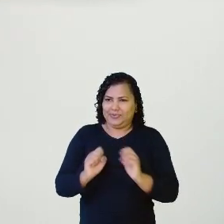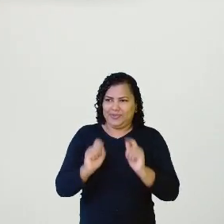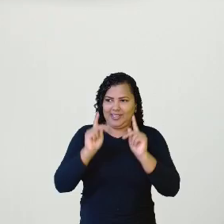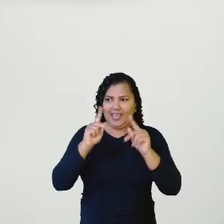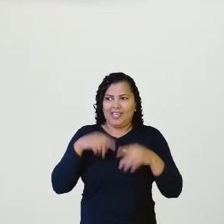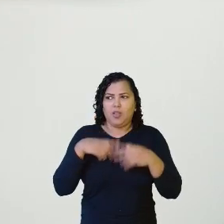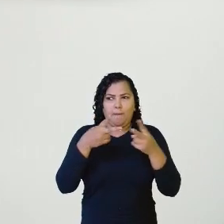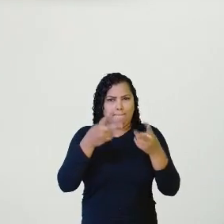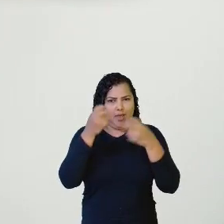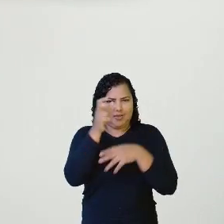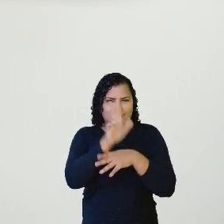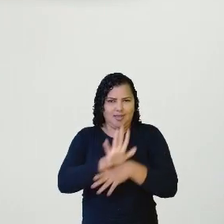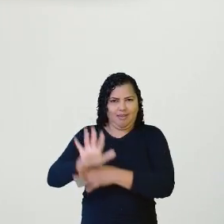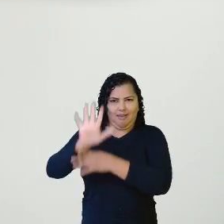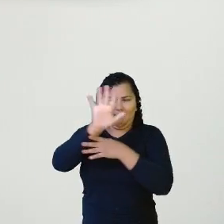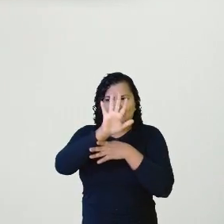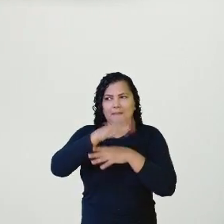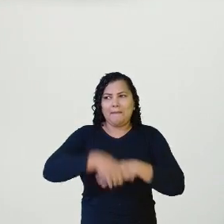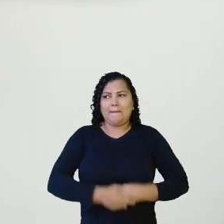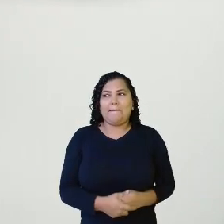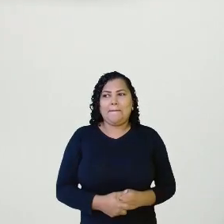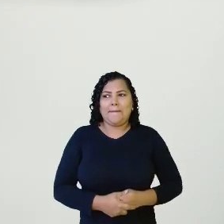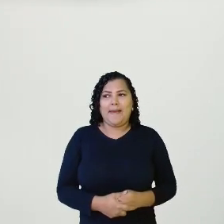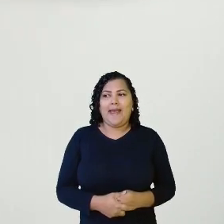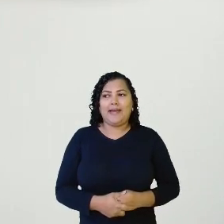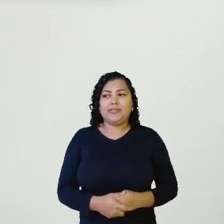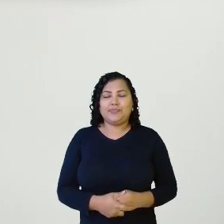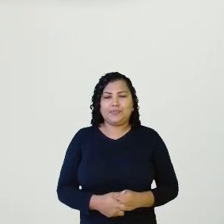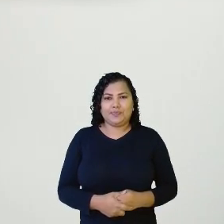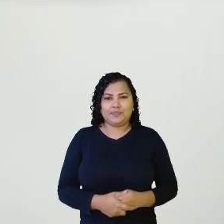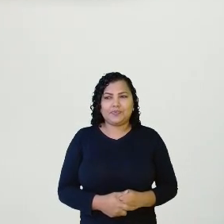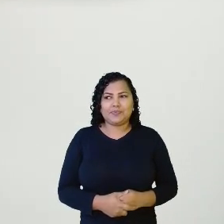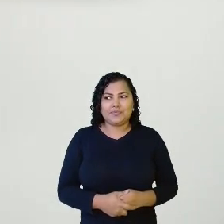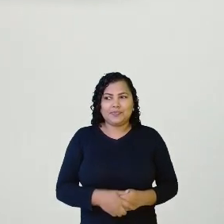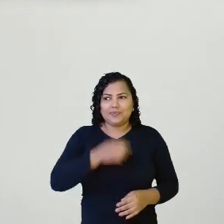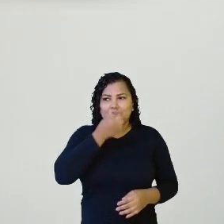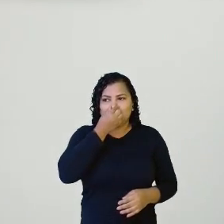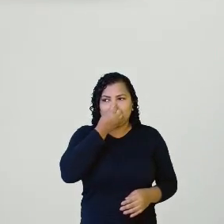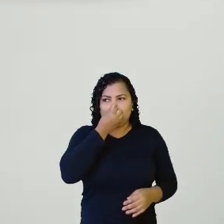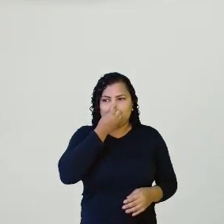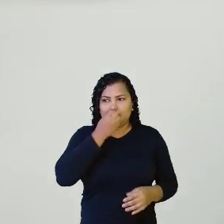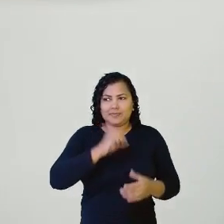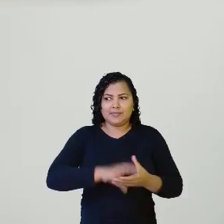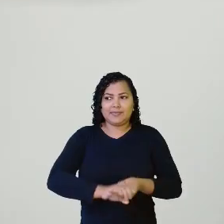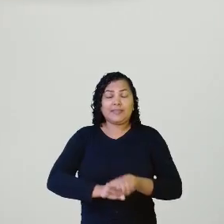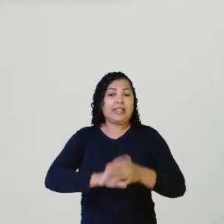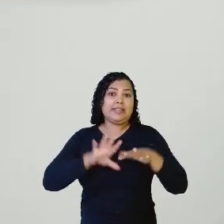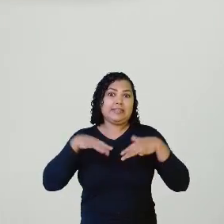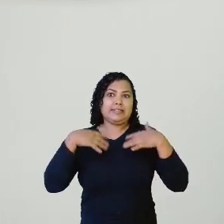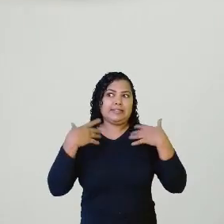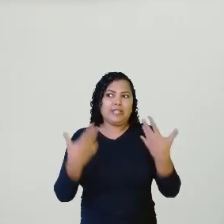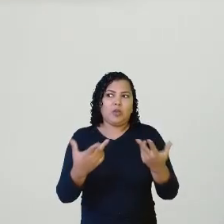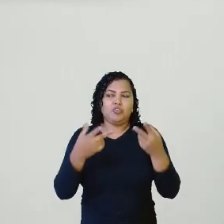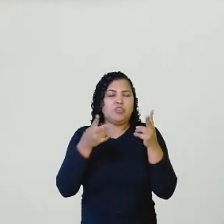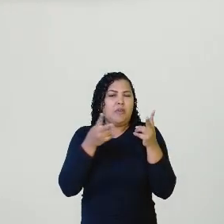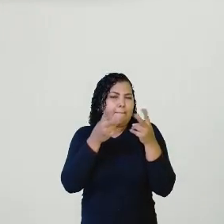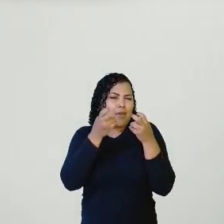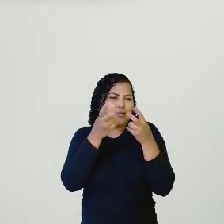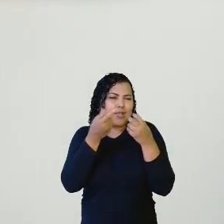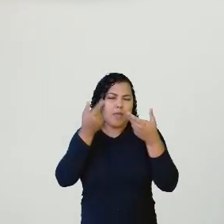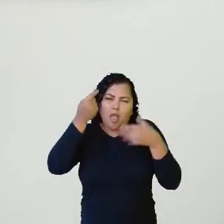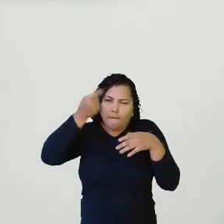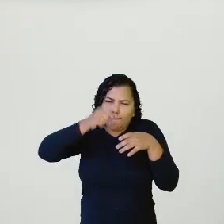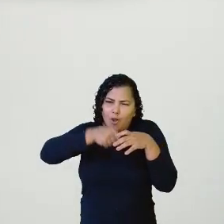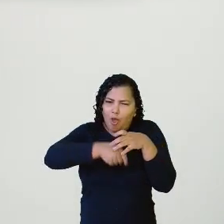vendo aí ele passeando, nós estamos vendo alguns corpos celestes e a gente vai se aproximar